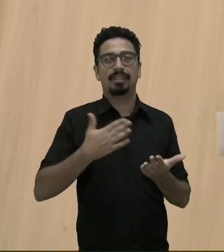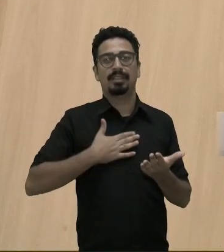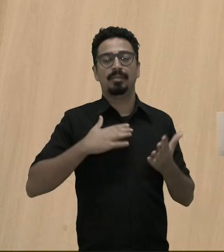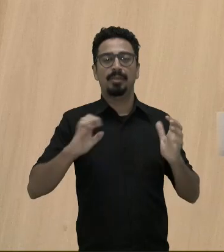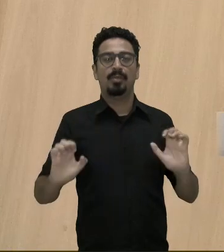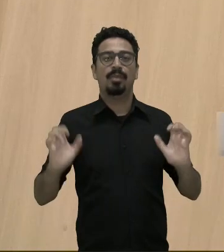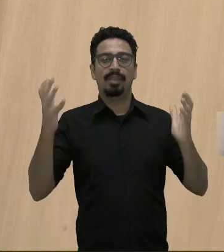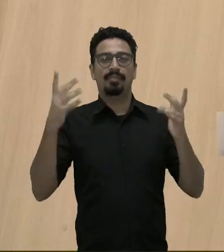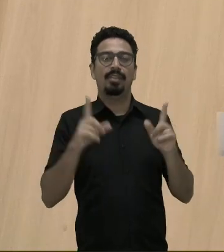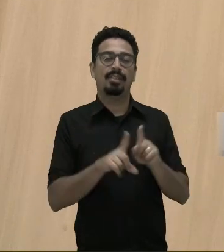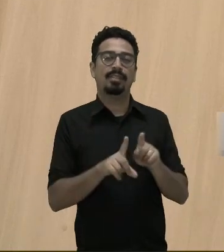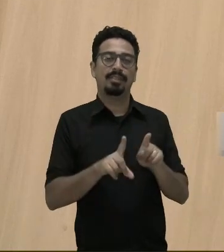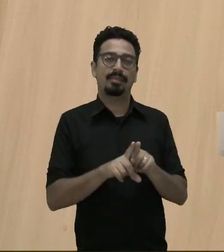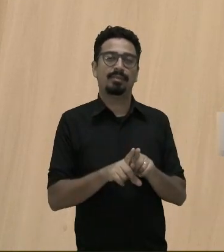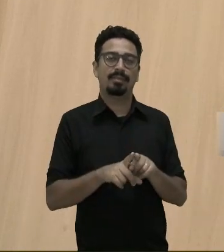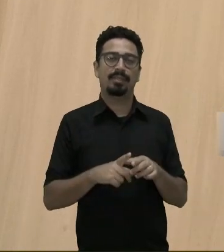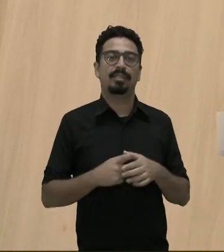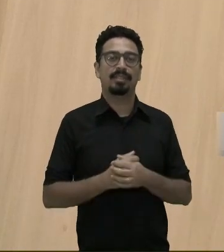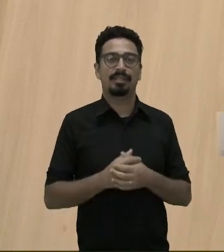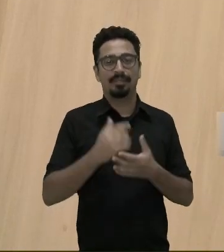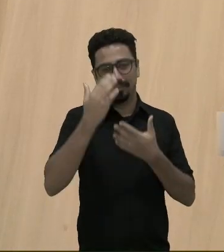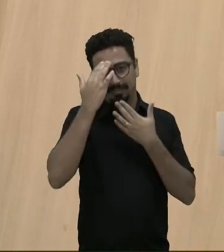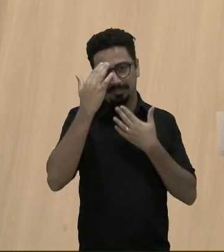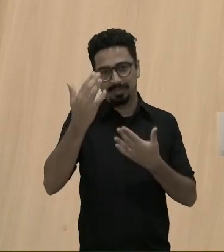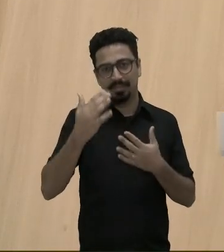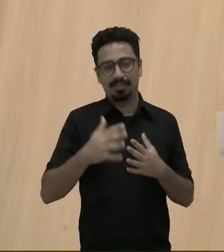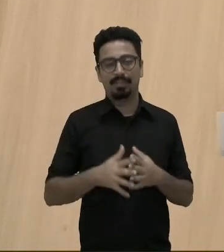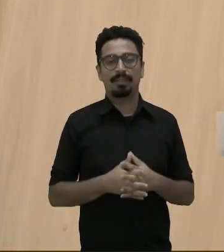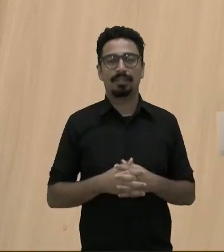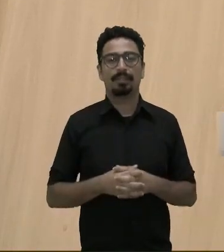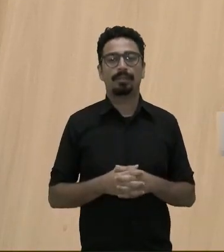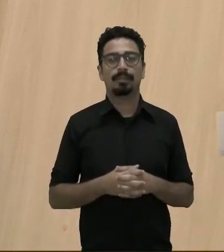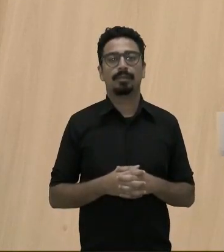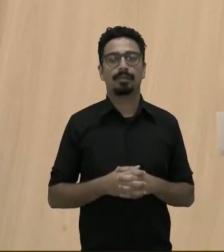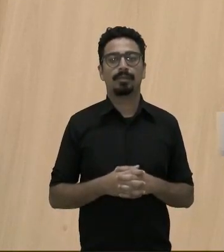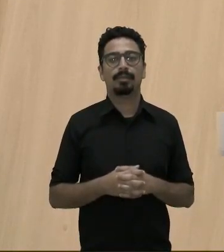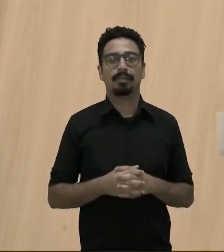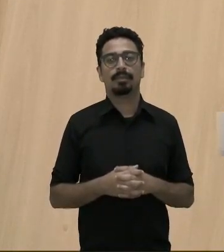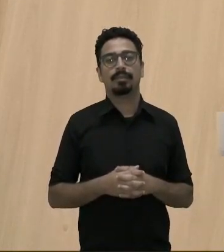eventos. E é isso aí, muito obrigada.